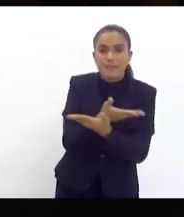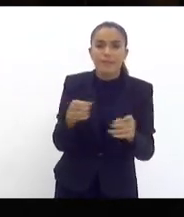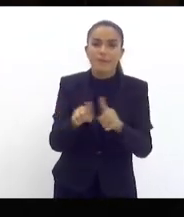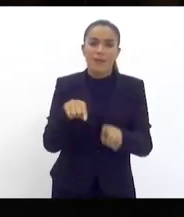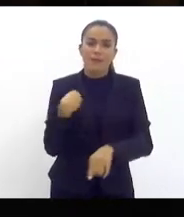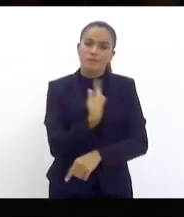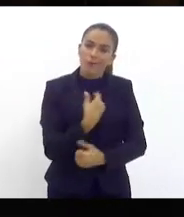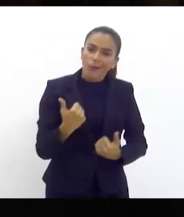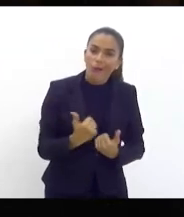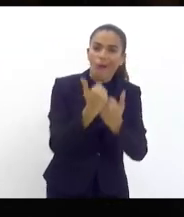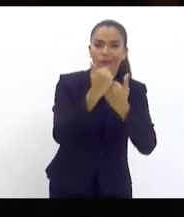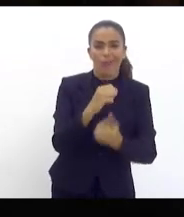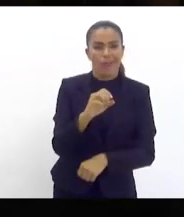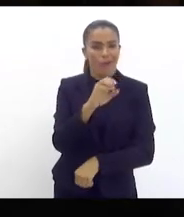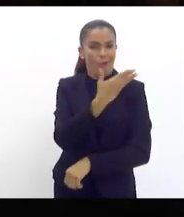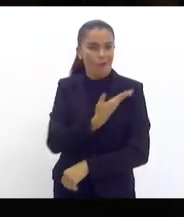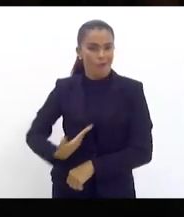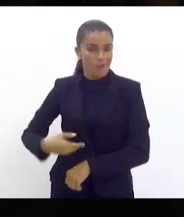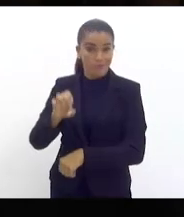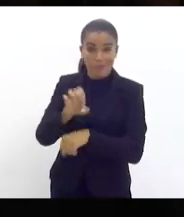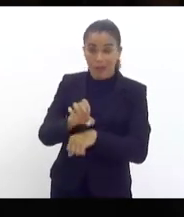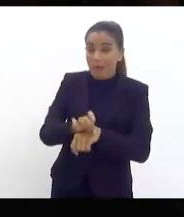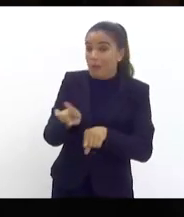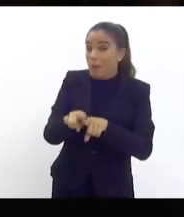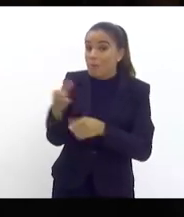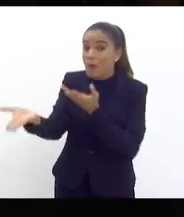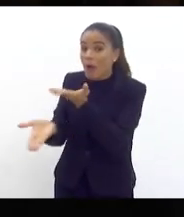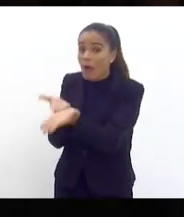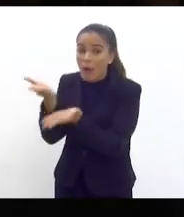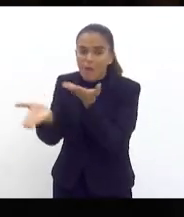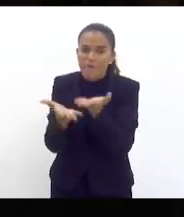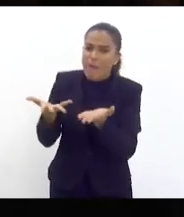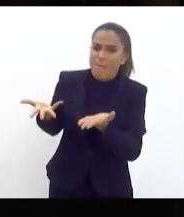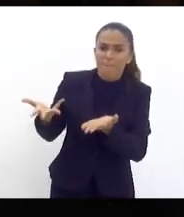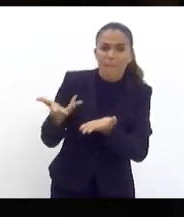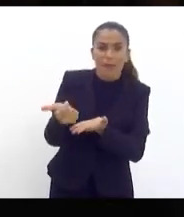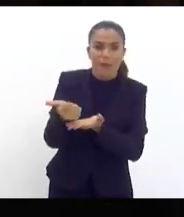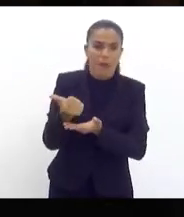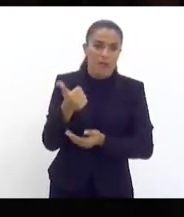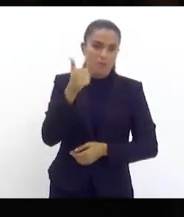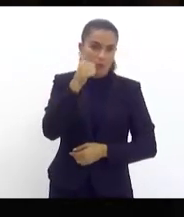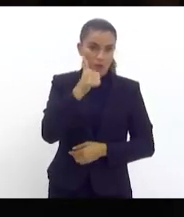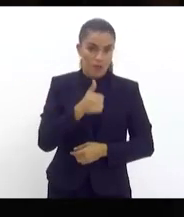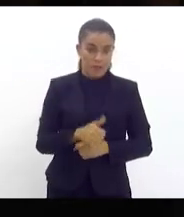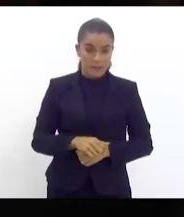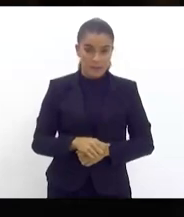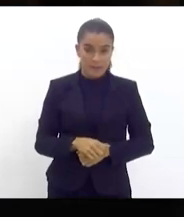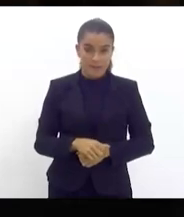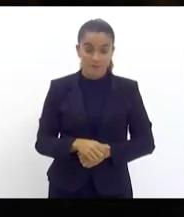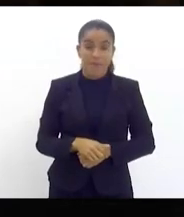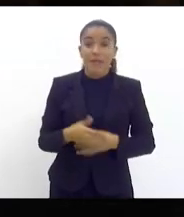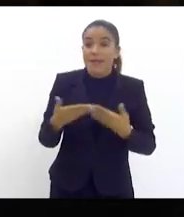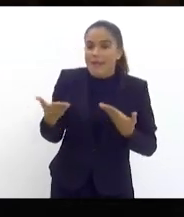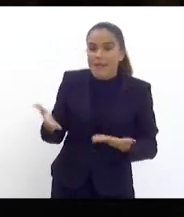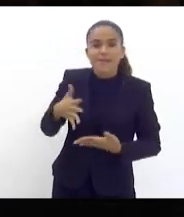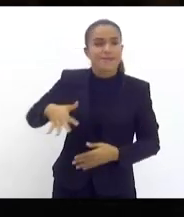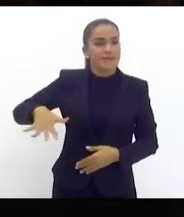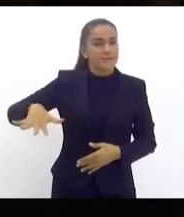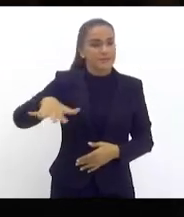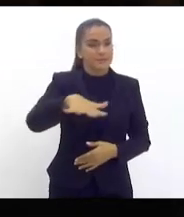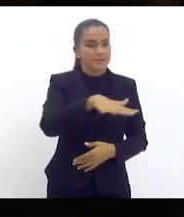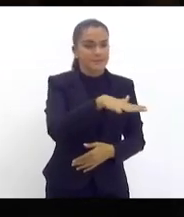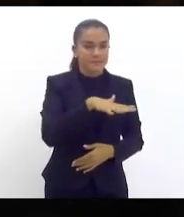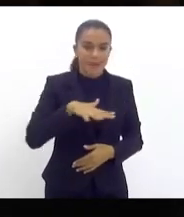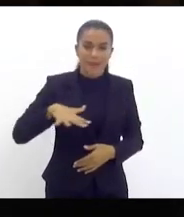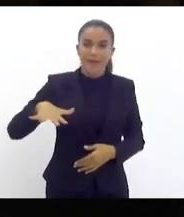contribuir para o governo do Estado, até para atender de maneira qualificada as nossas mulheres. E aí, esse é um espaço